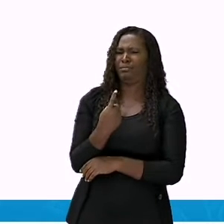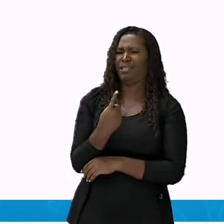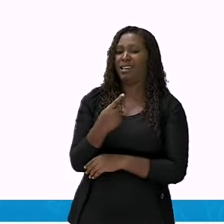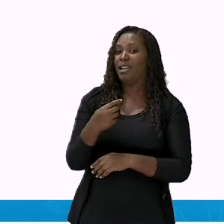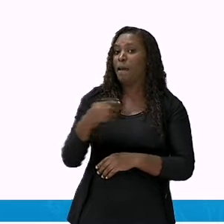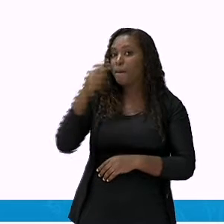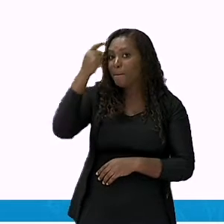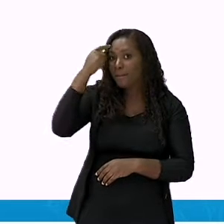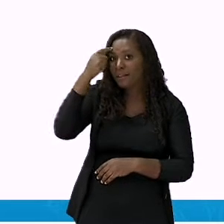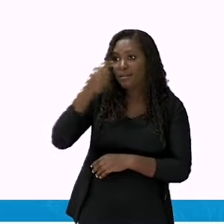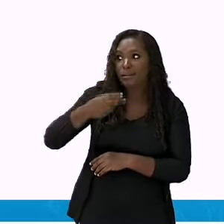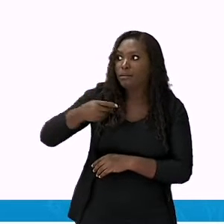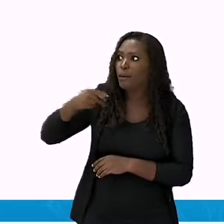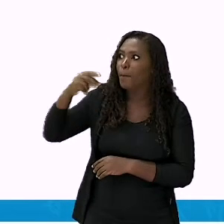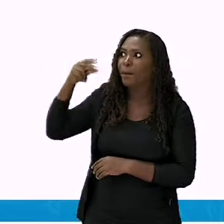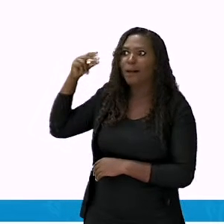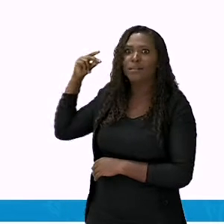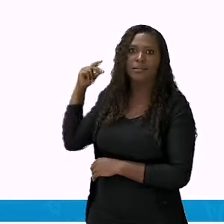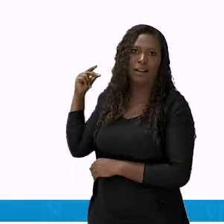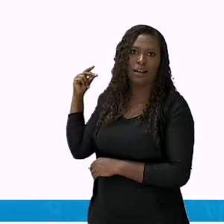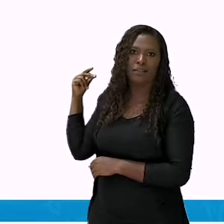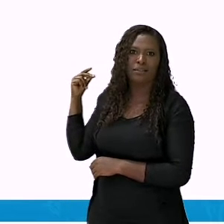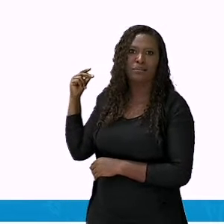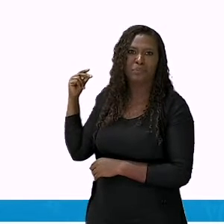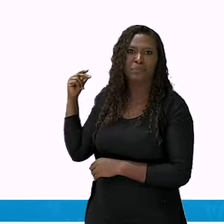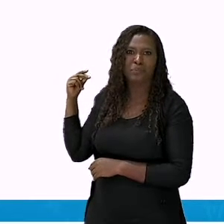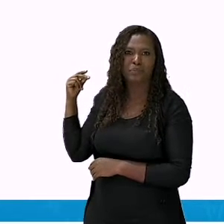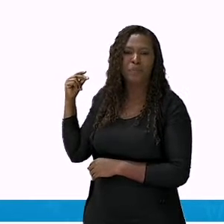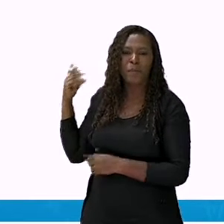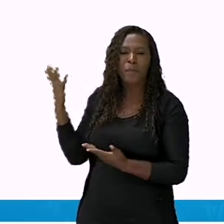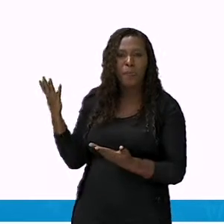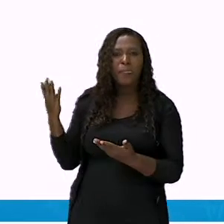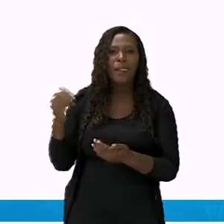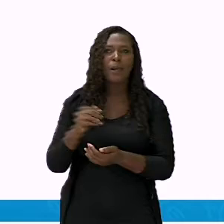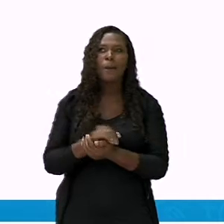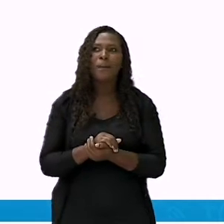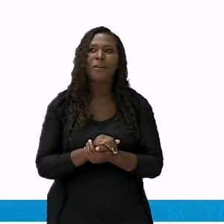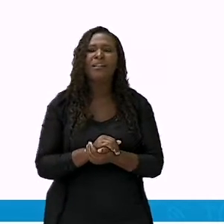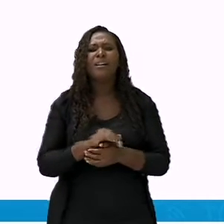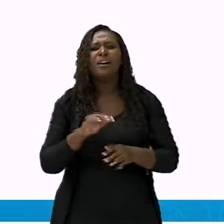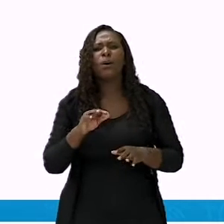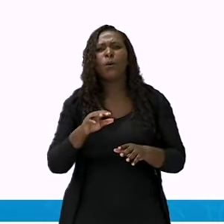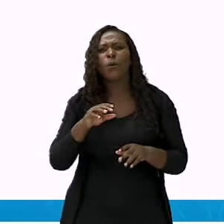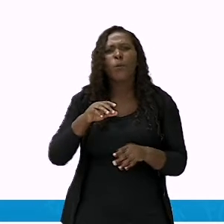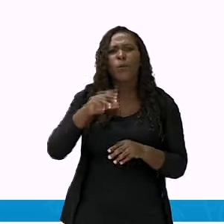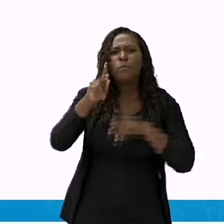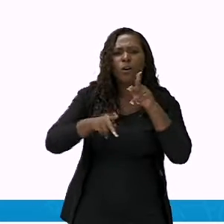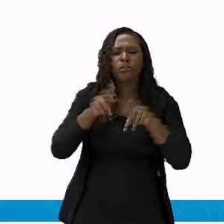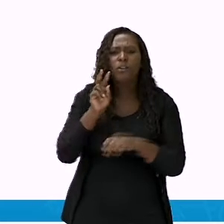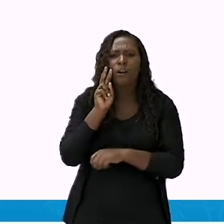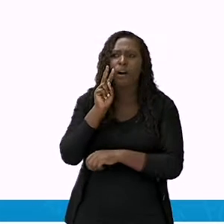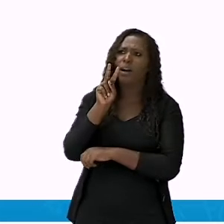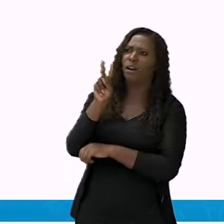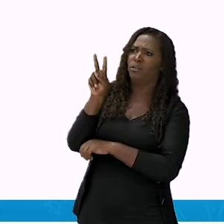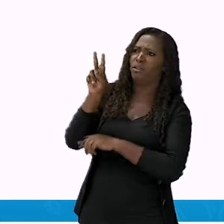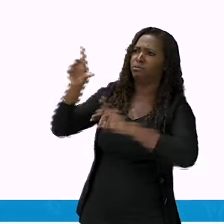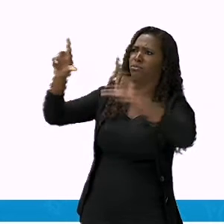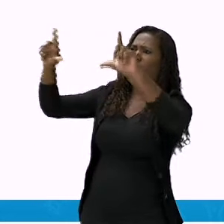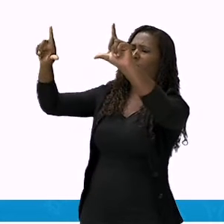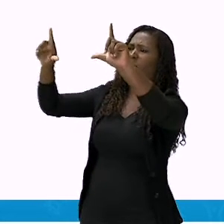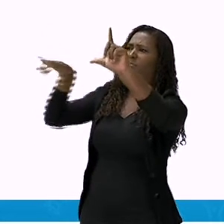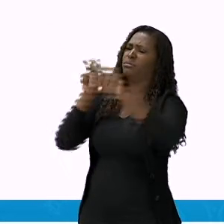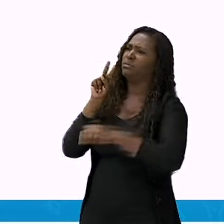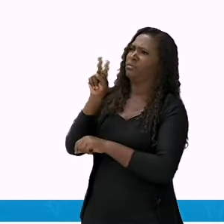aqueles quadros estranhos, que muitas vezes pareciam, né? Olhavam assim, mas o que é